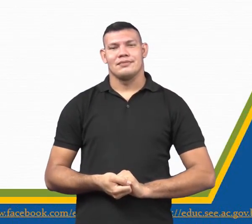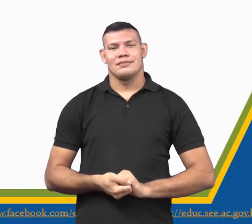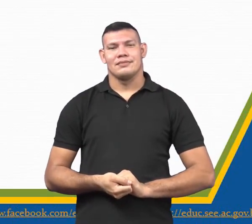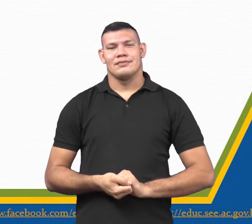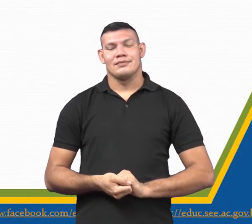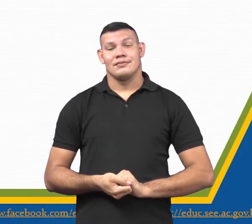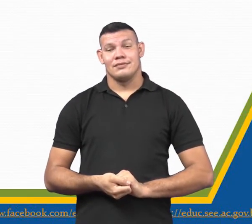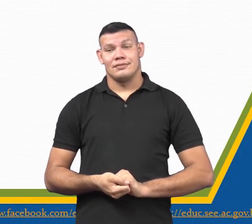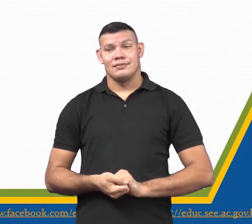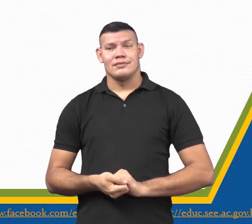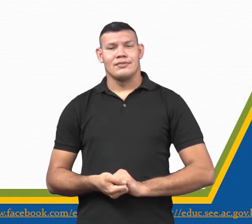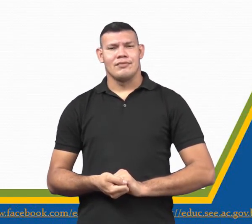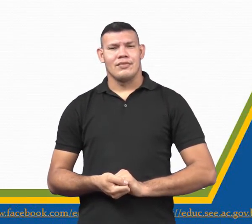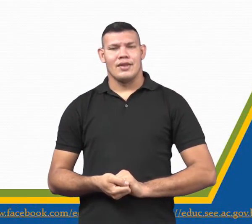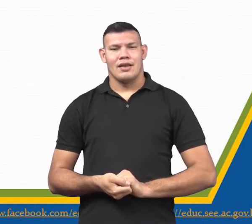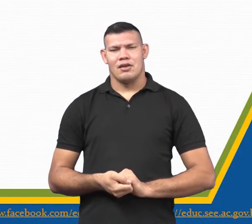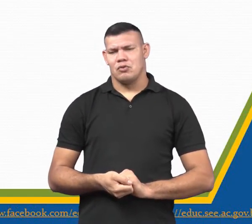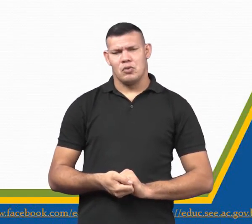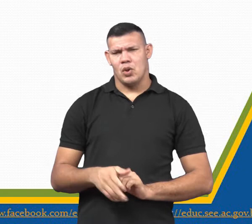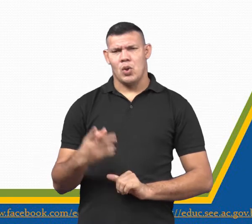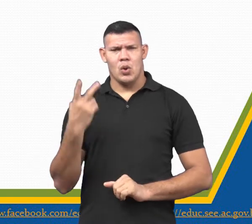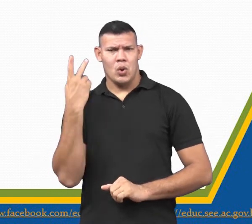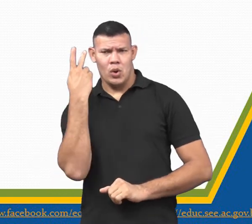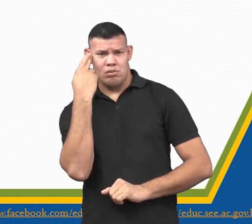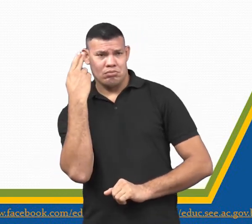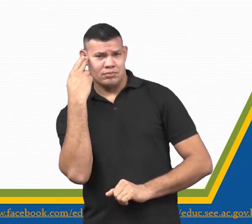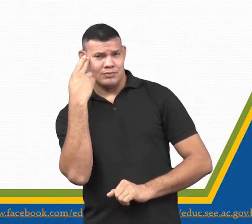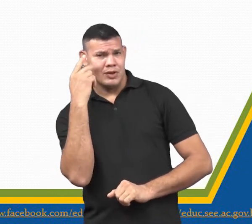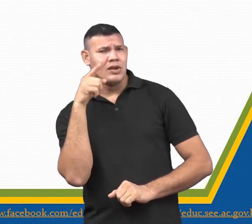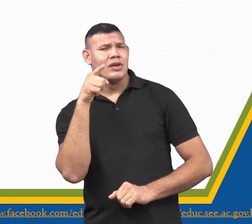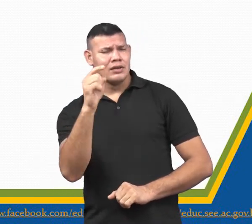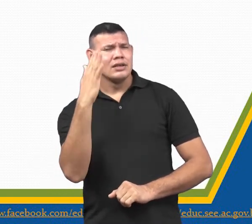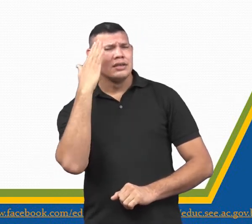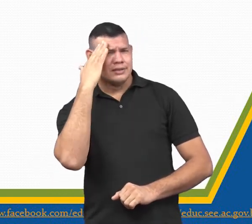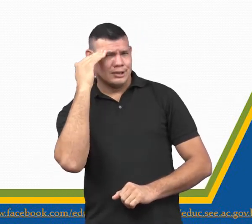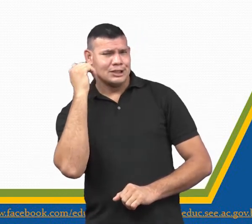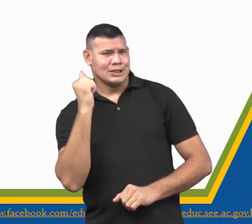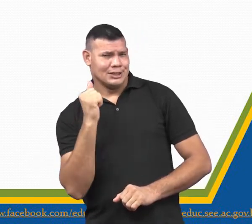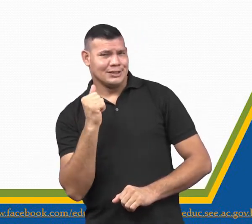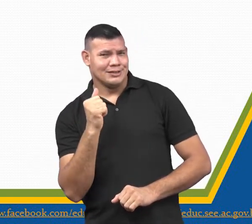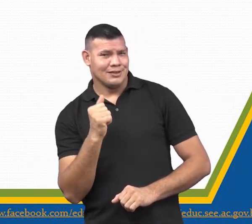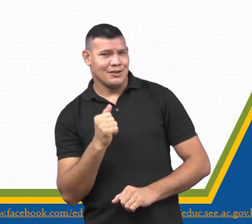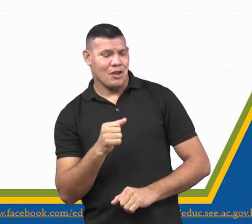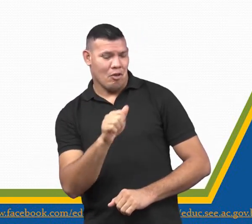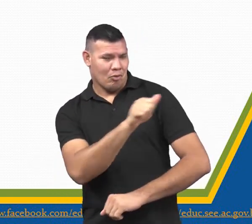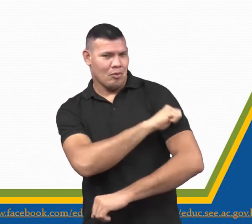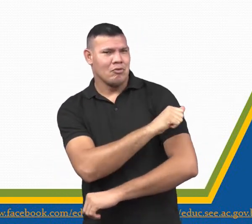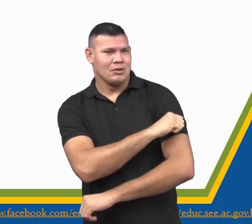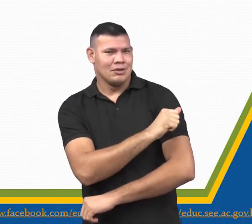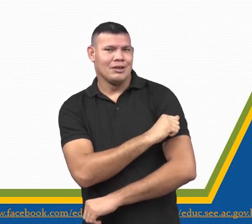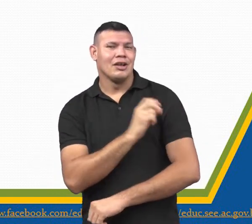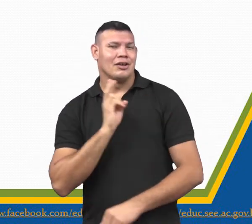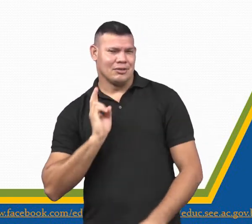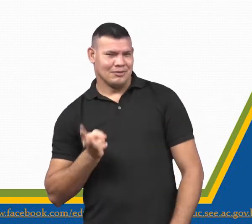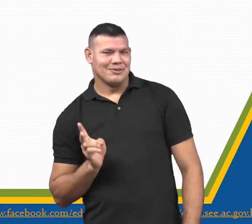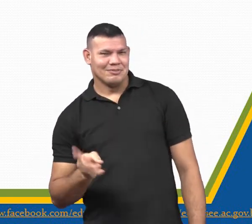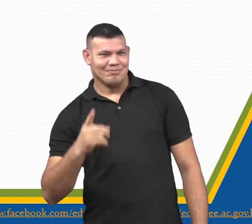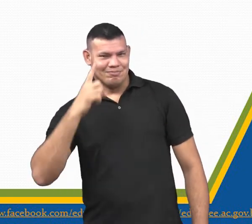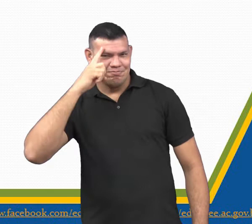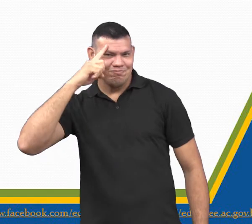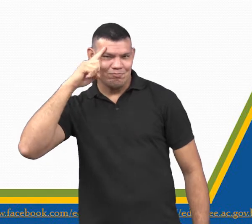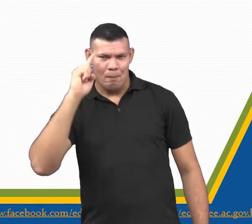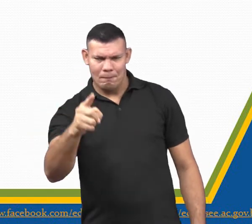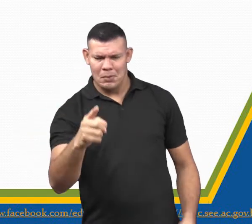E claro, o clássico, aquele que vocês alunos sempre se lembram, que o imperativo serve para dar ordens,